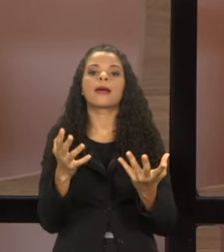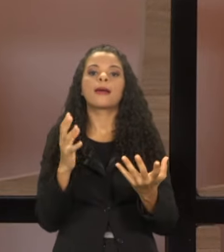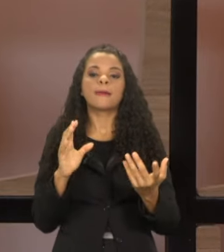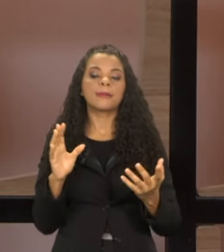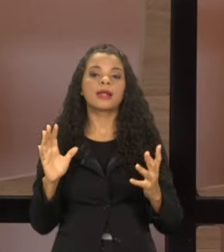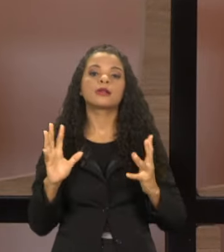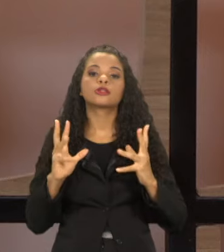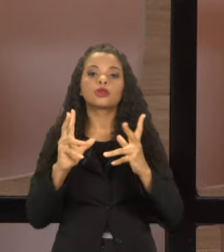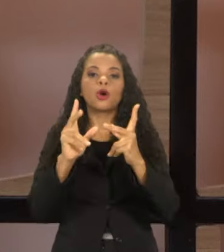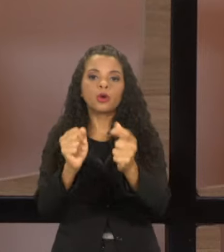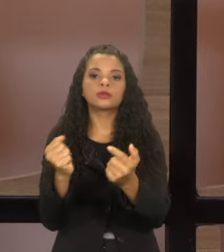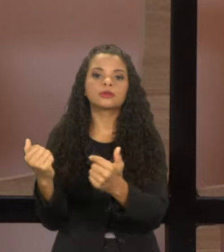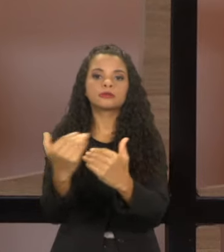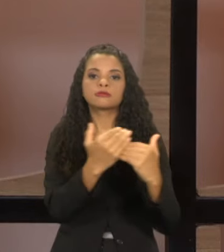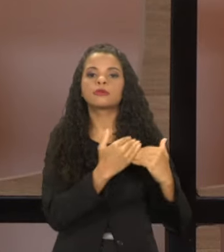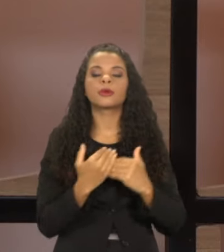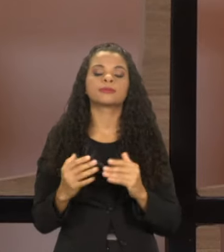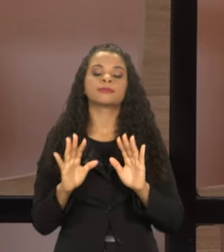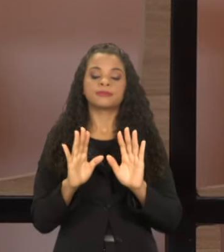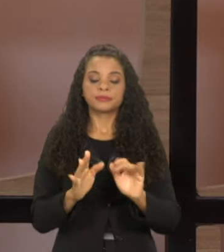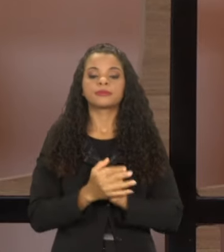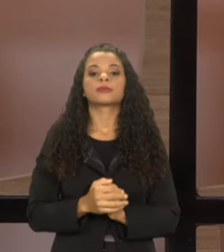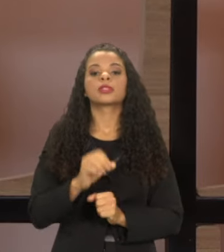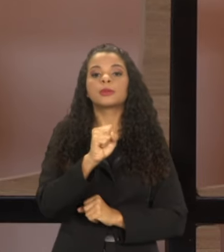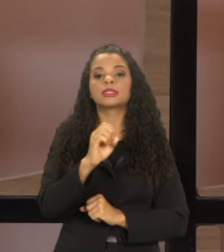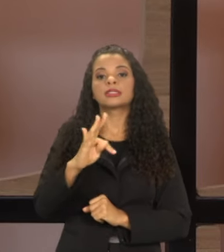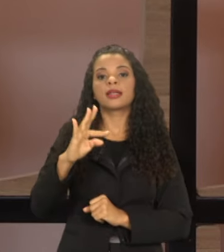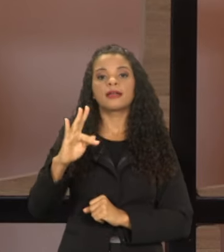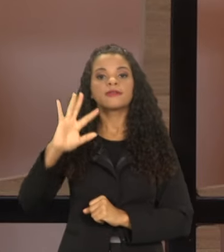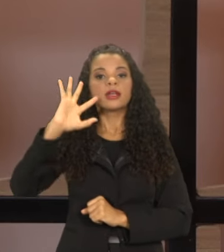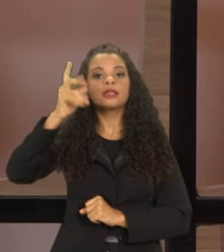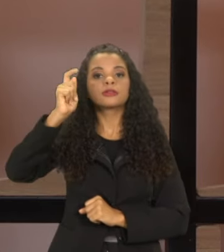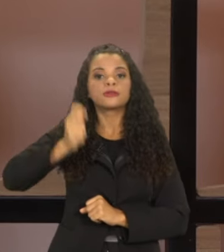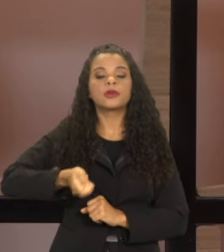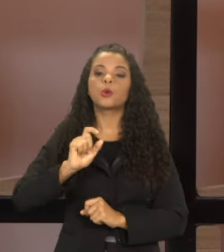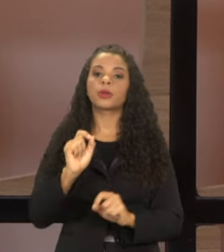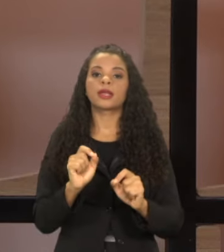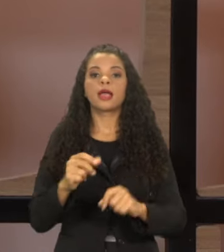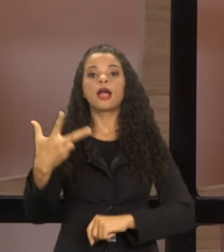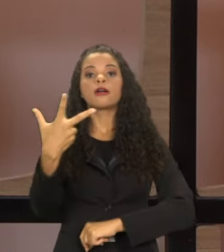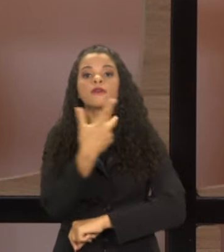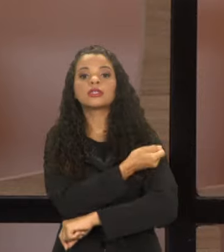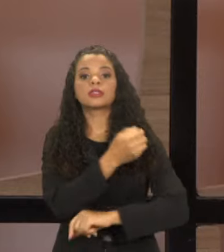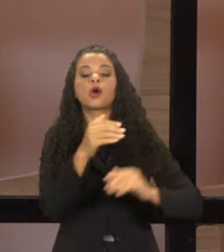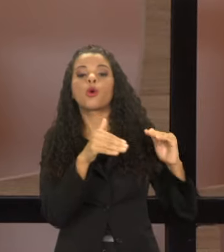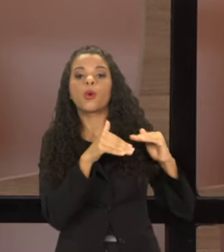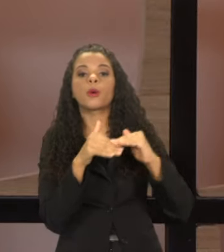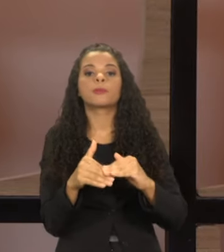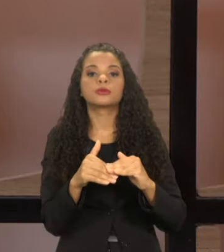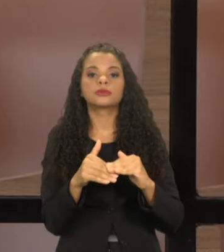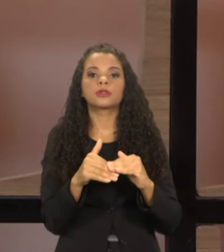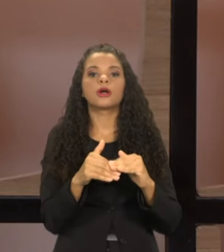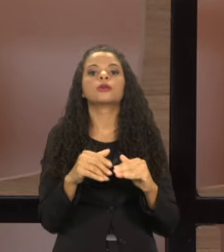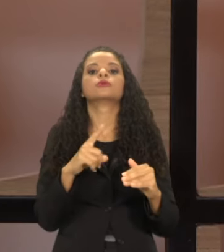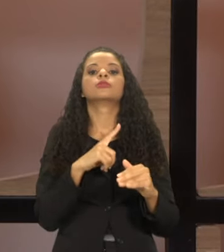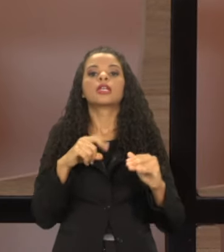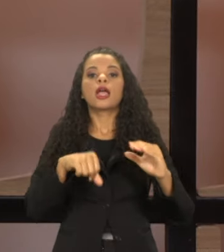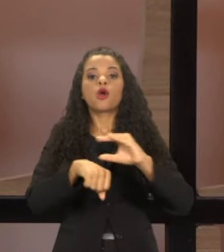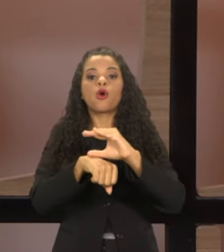disse: a vacinação compulsória, ela deve acontecer, ela é constitucional, preserva a